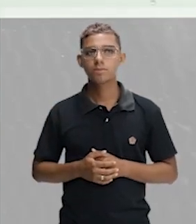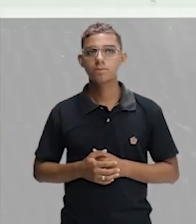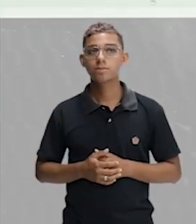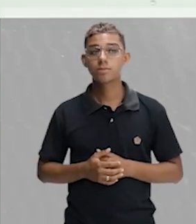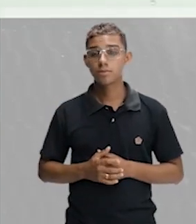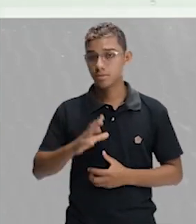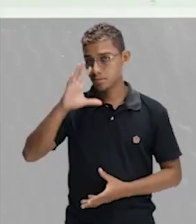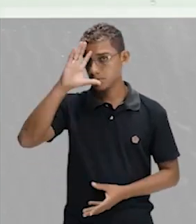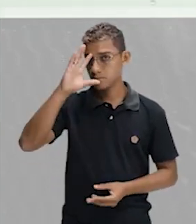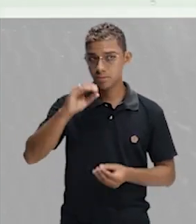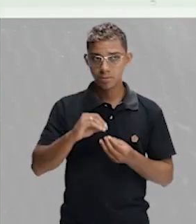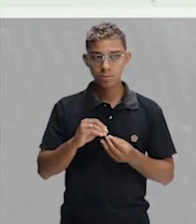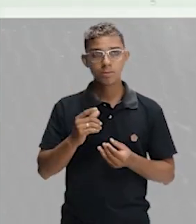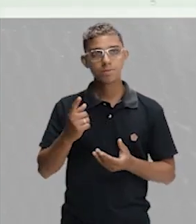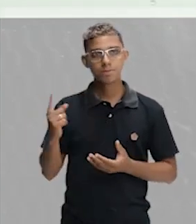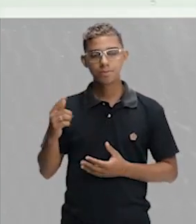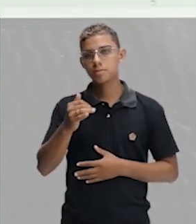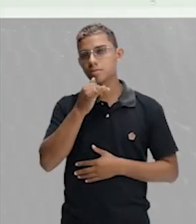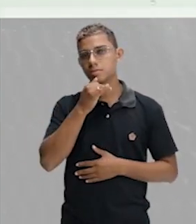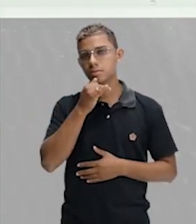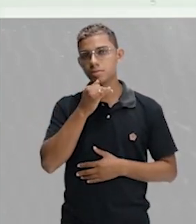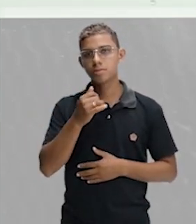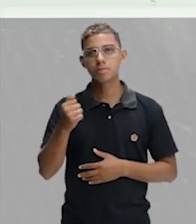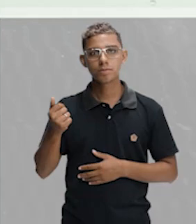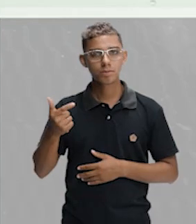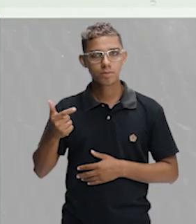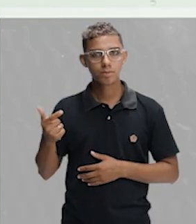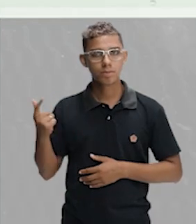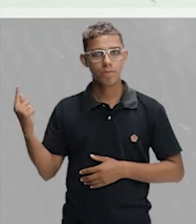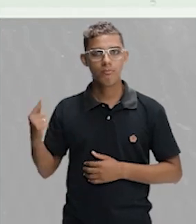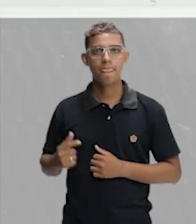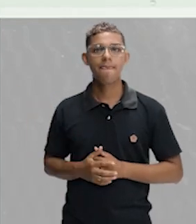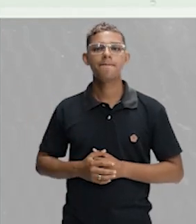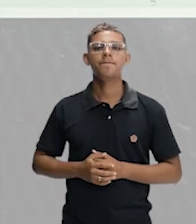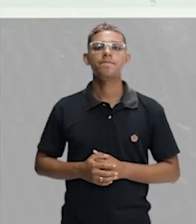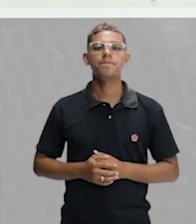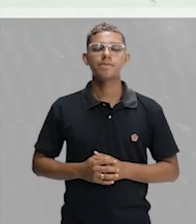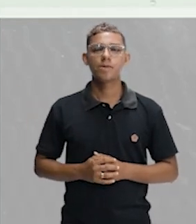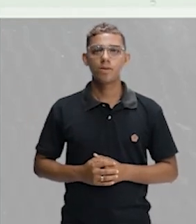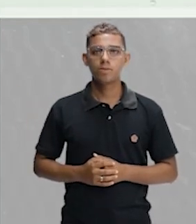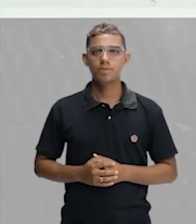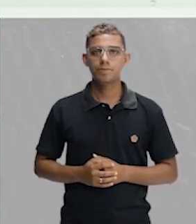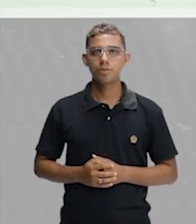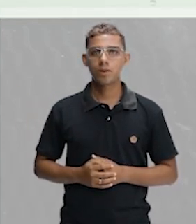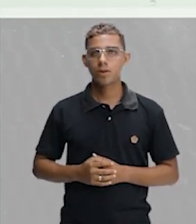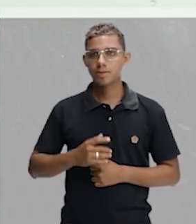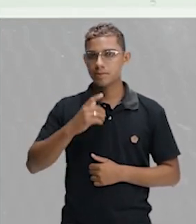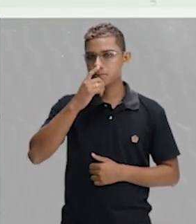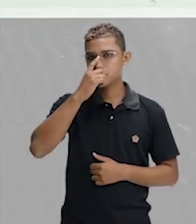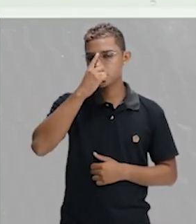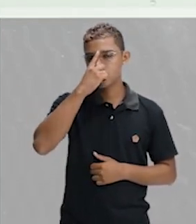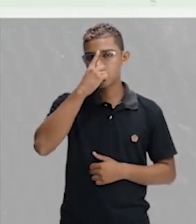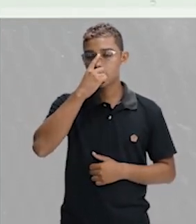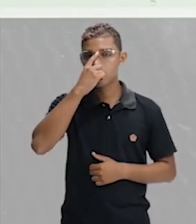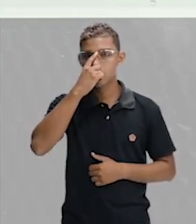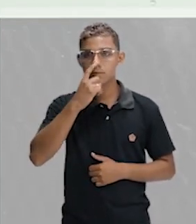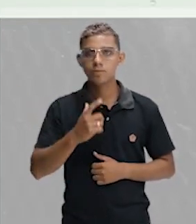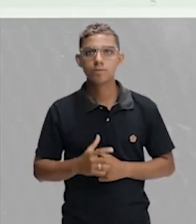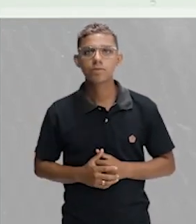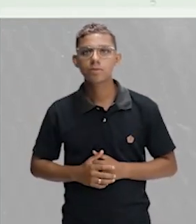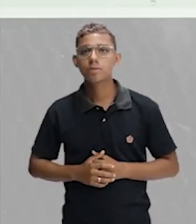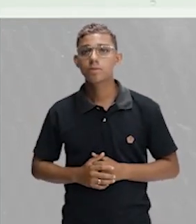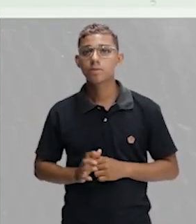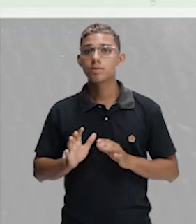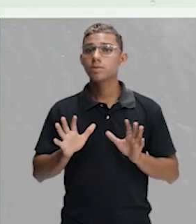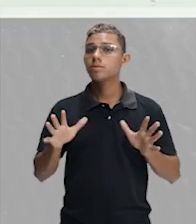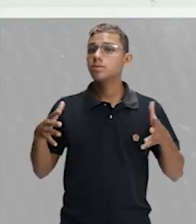sobre geometria analítica pessoal segundo a questão aí ó tá segundo exemplo quais são as equações